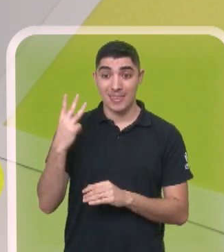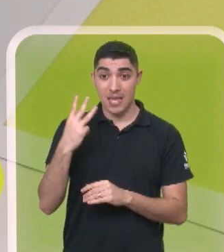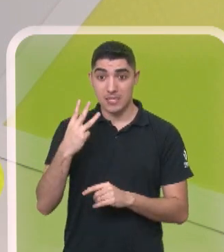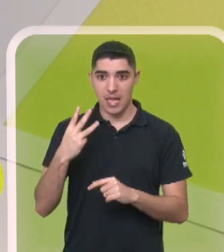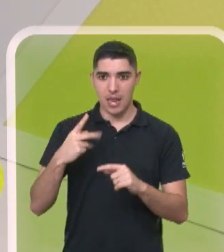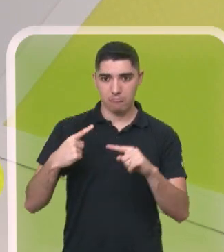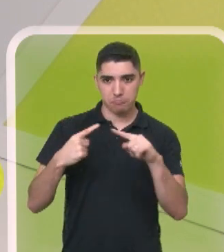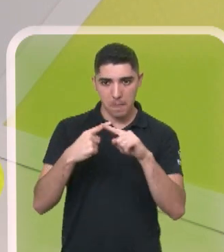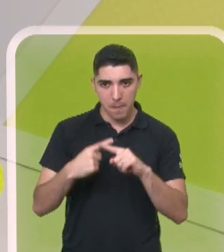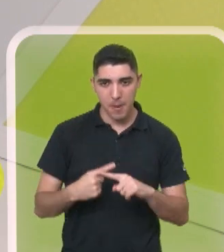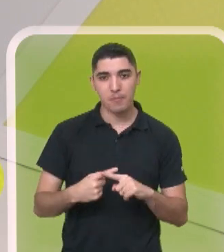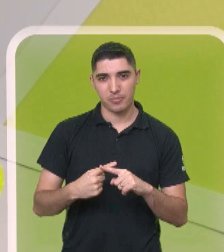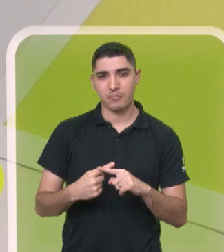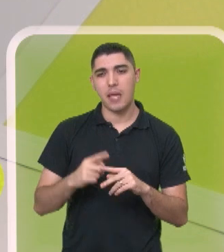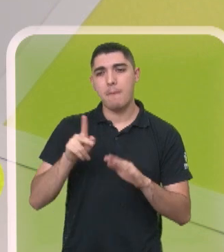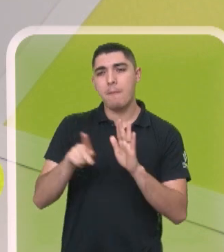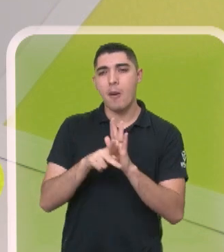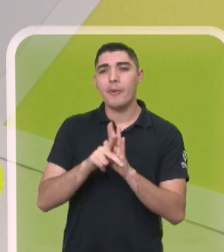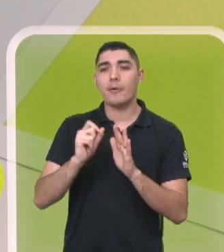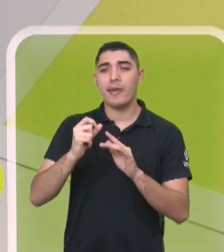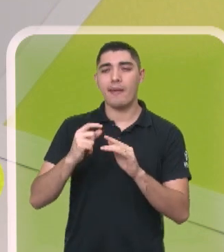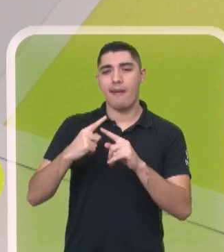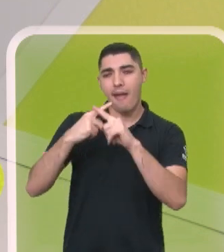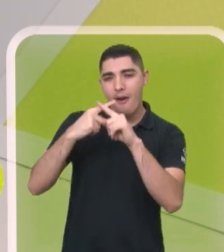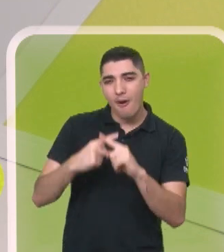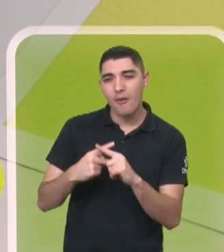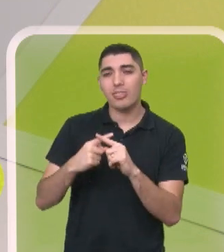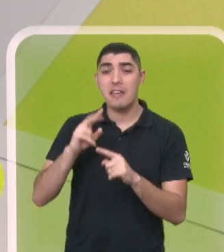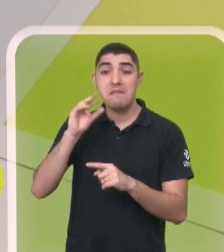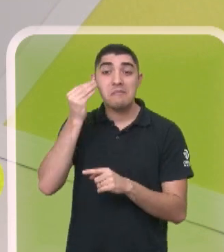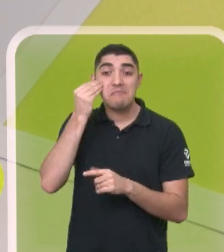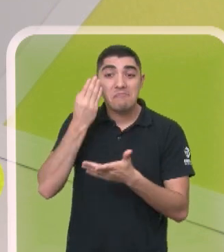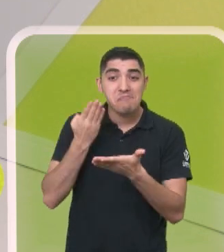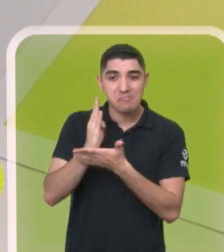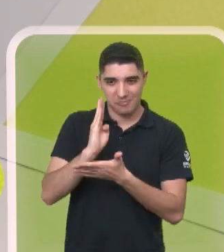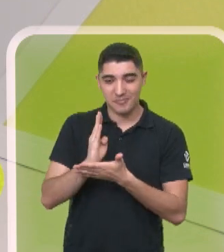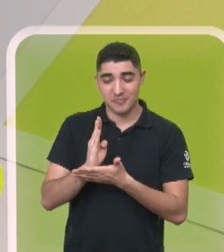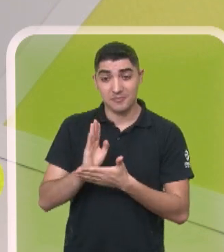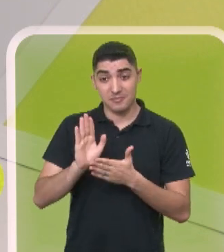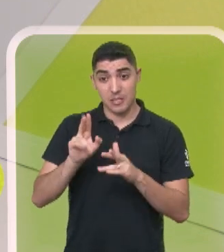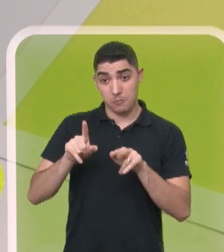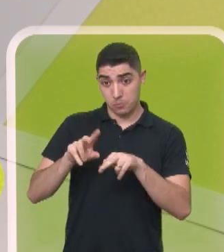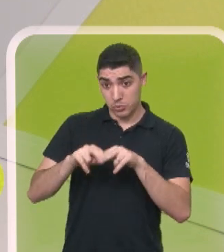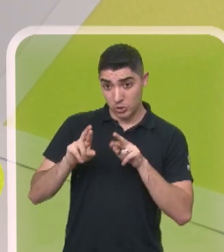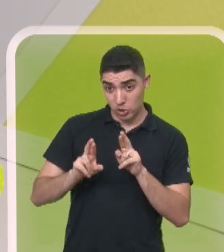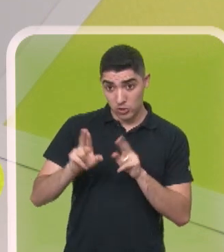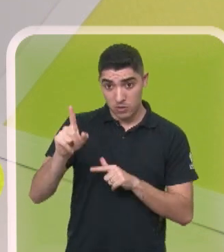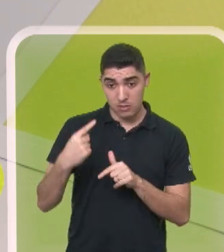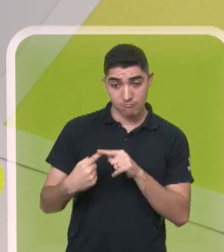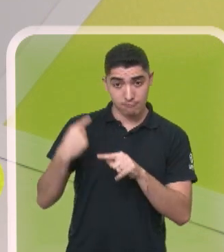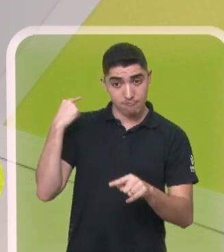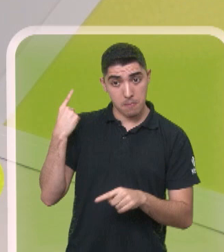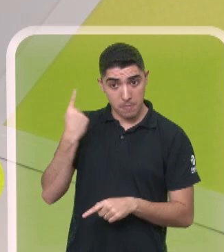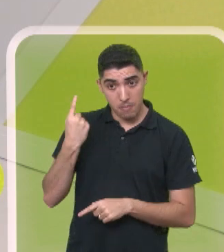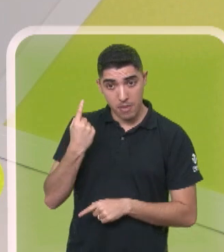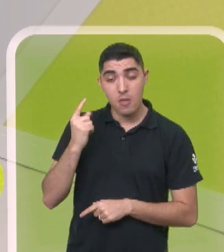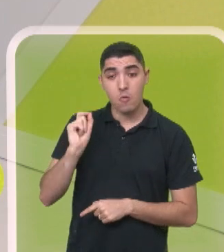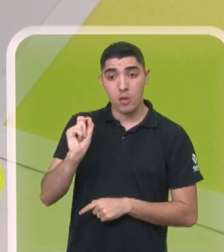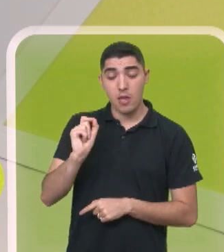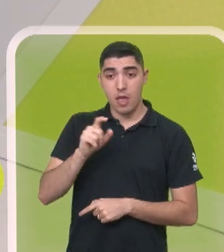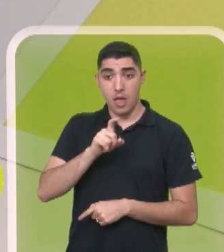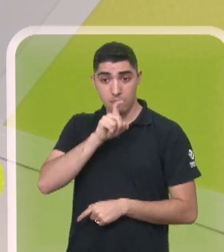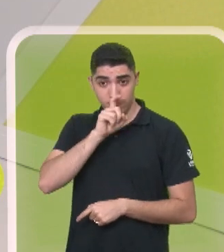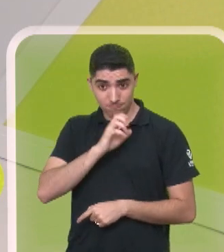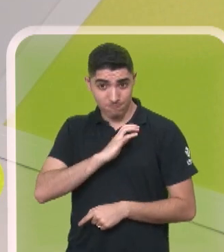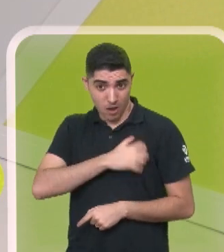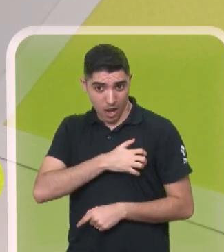Campeonato Paulista de Basquete, a chamada fase de realinhamento. E diferentemente da primeira fase, a Águia do Basquete não deu a menor chance